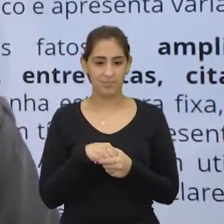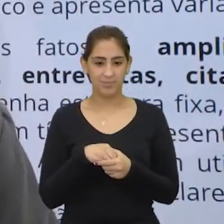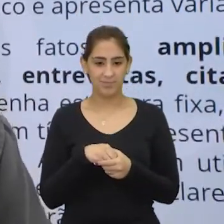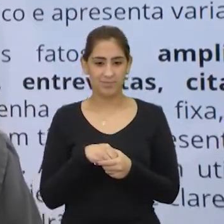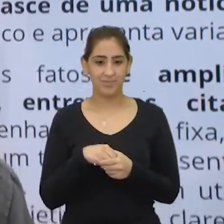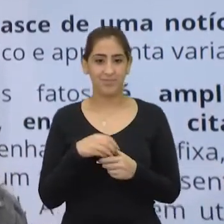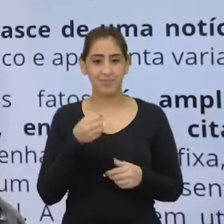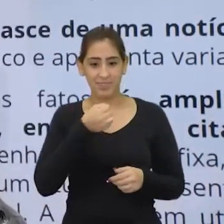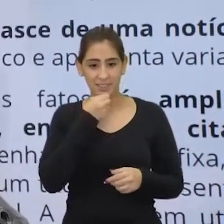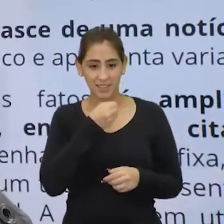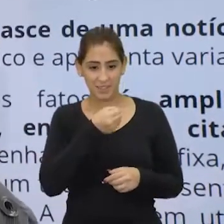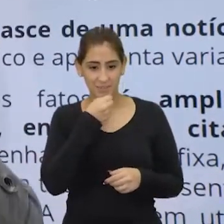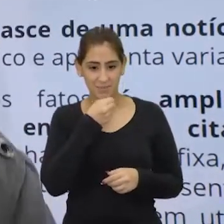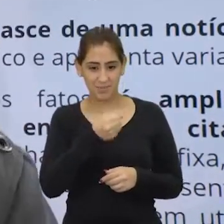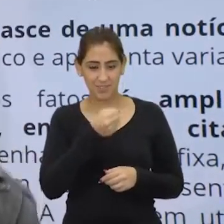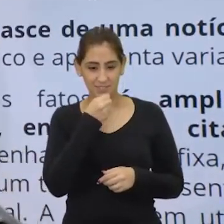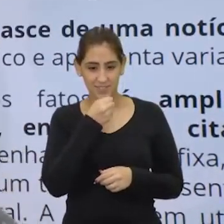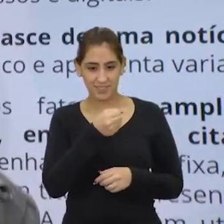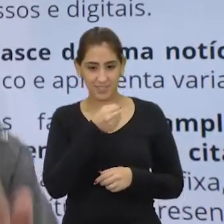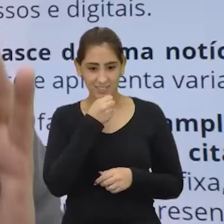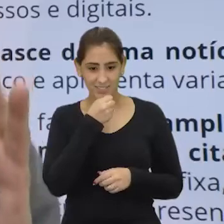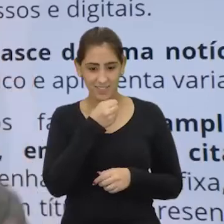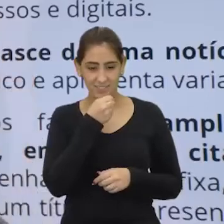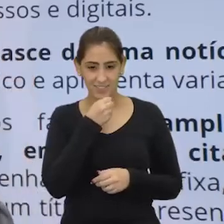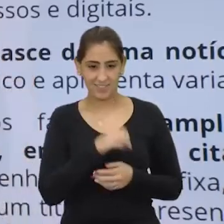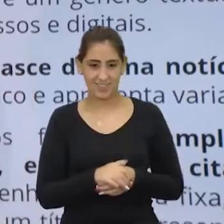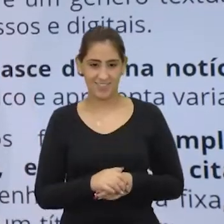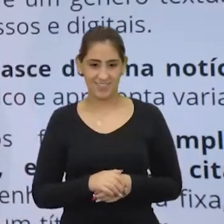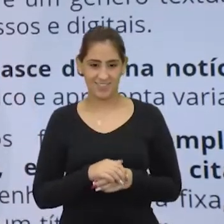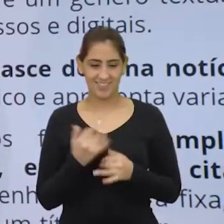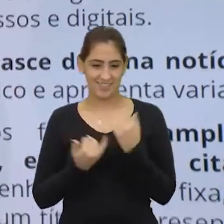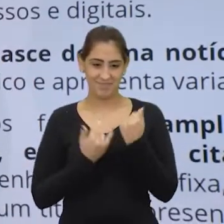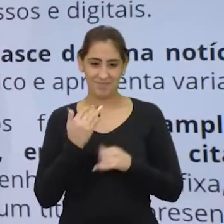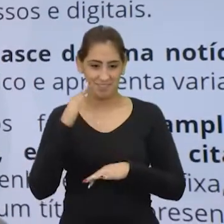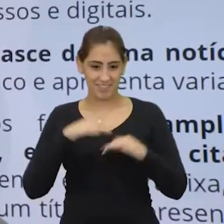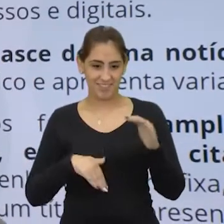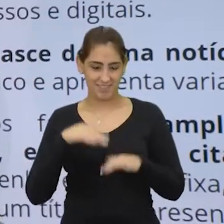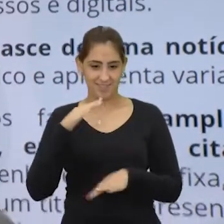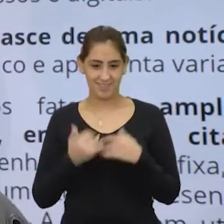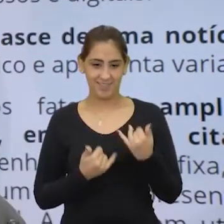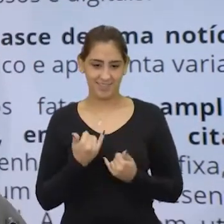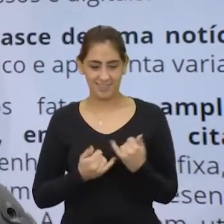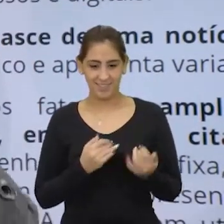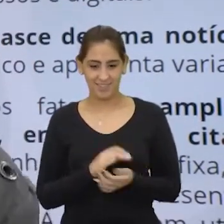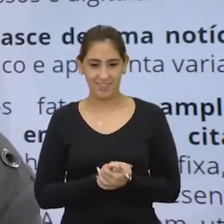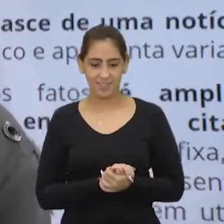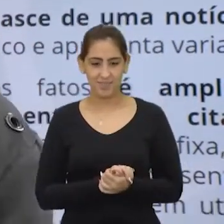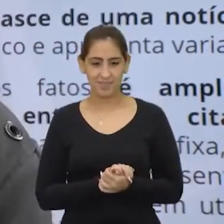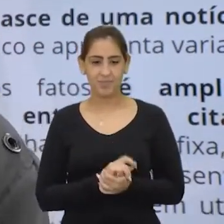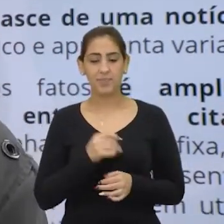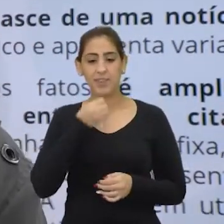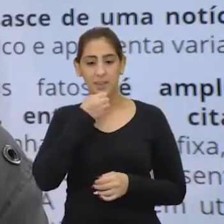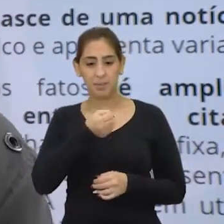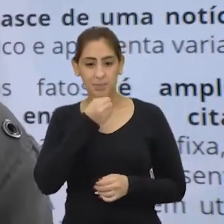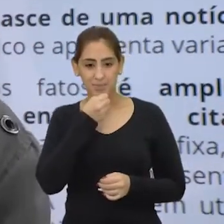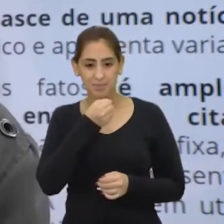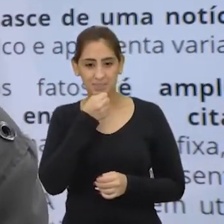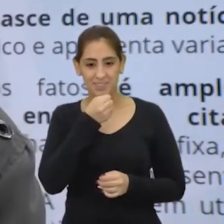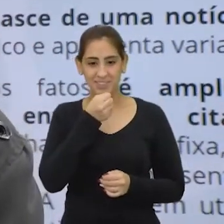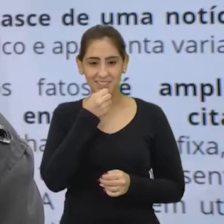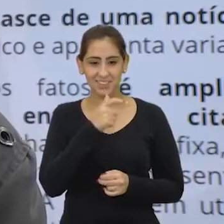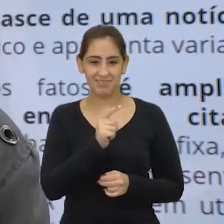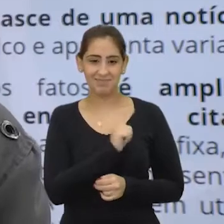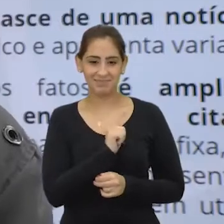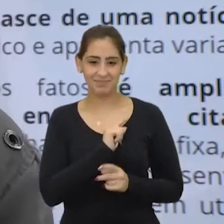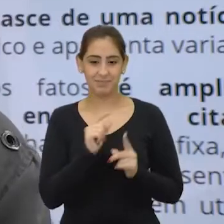aproximei. A reportagem, tô matando os câmeras agora, opa, aqui para baixo, opa, olha só, a reportagem, o que acontece? Ela tem um ponto de